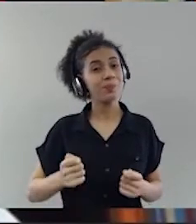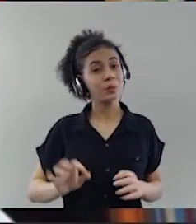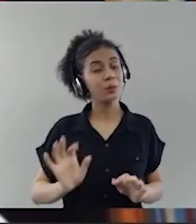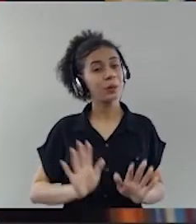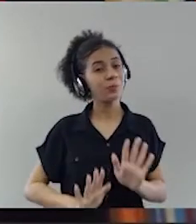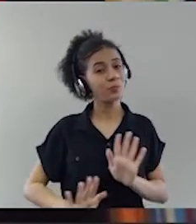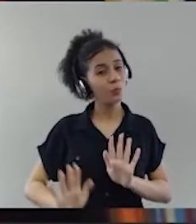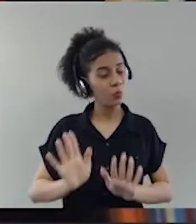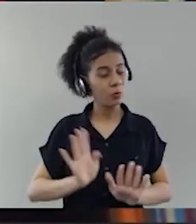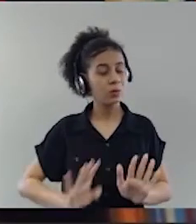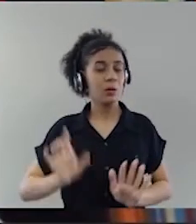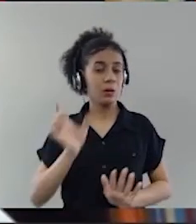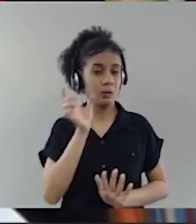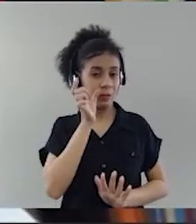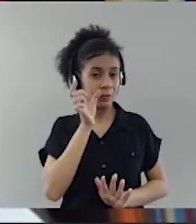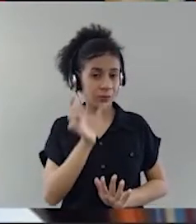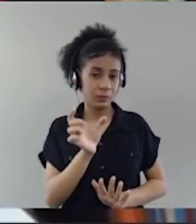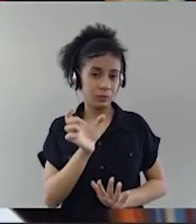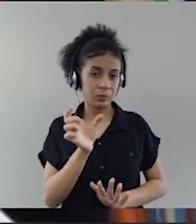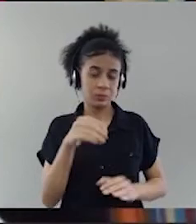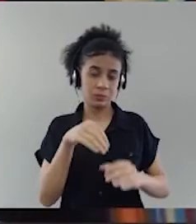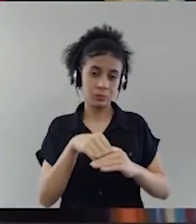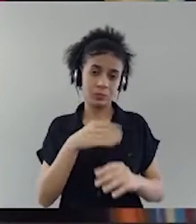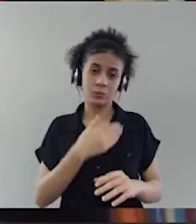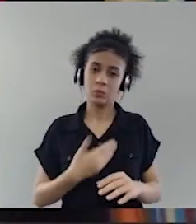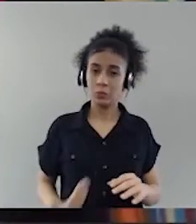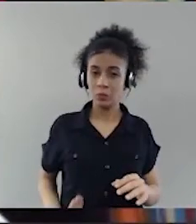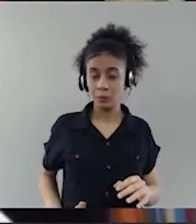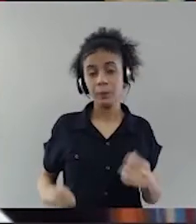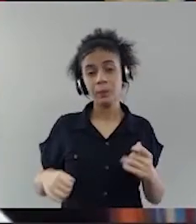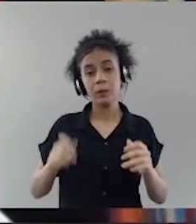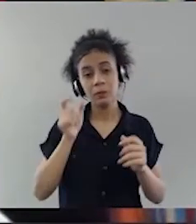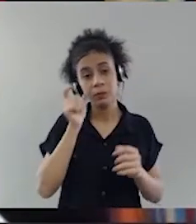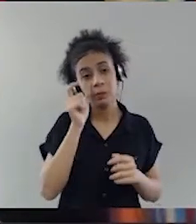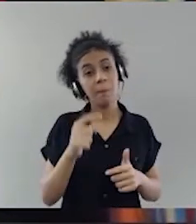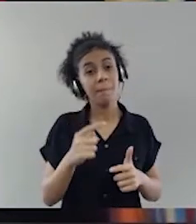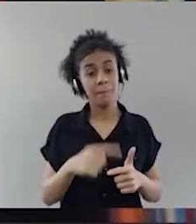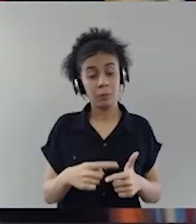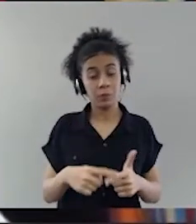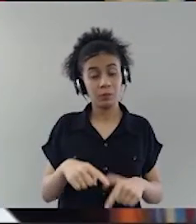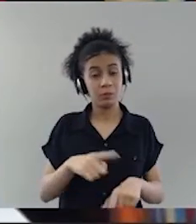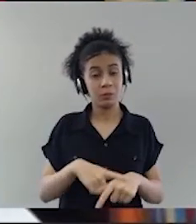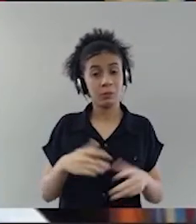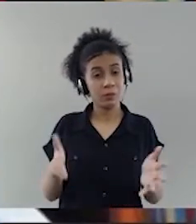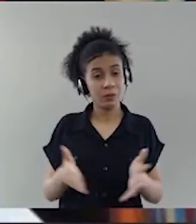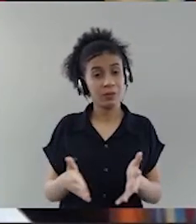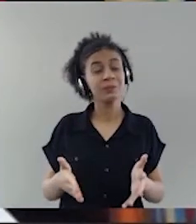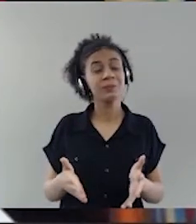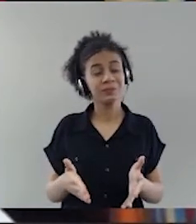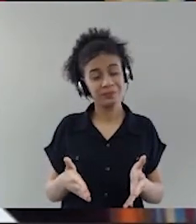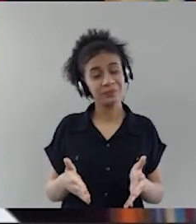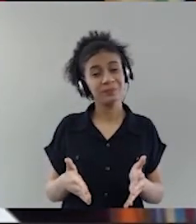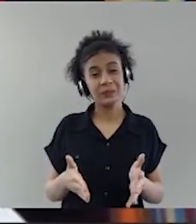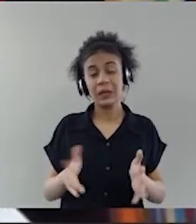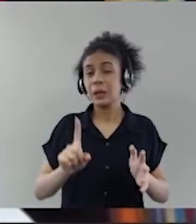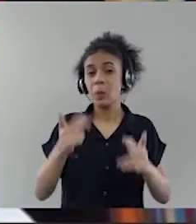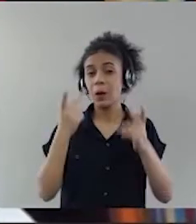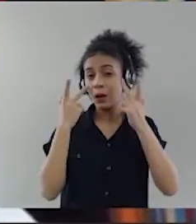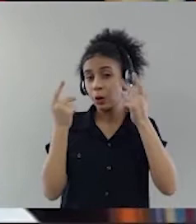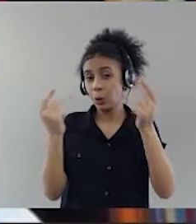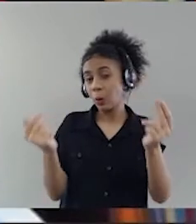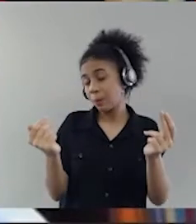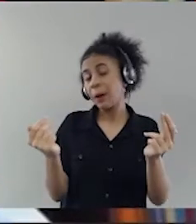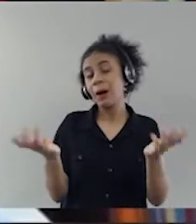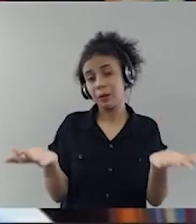parcimônia, com cautela, pelos órgãos e entidades públicas, porque ainda estamos em um momento, em um cenário anormal em